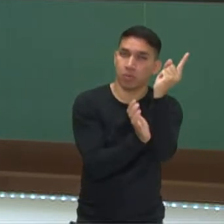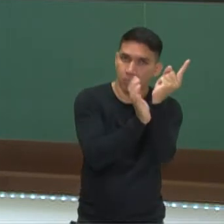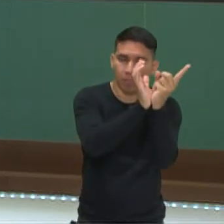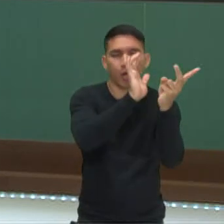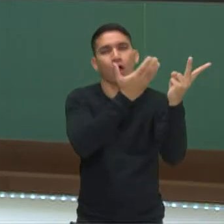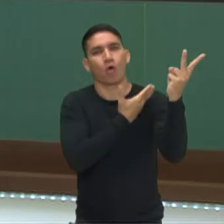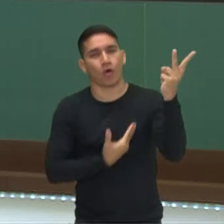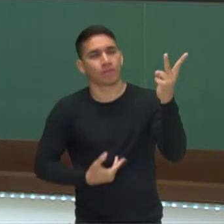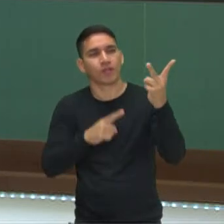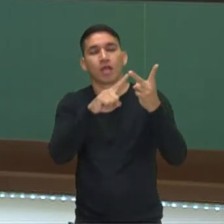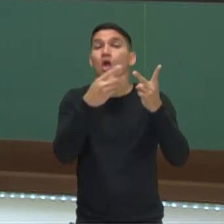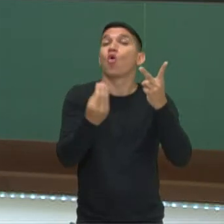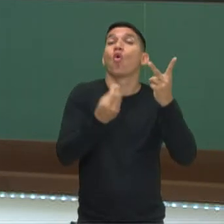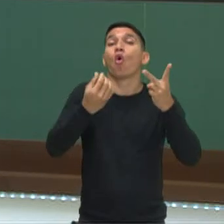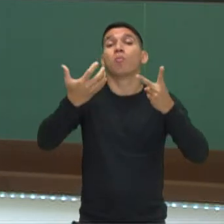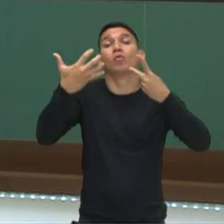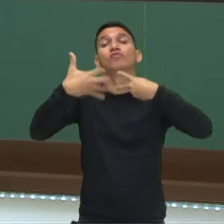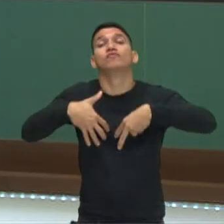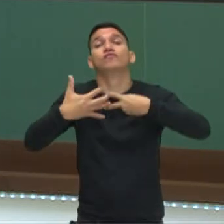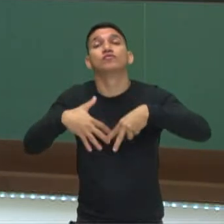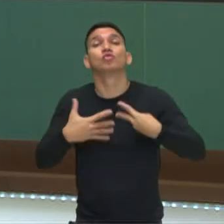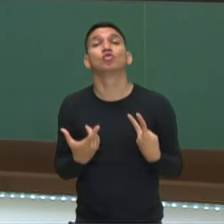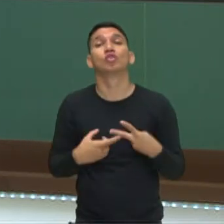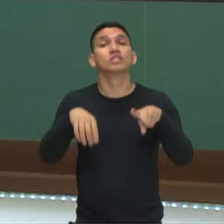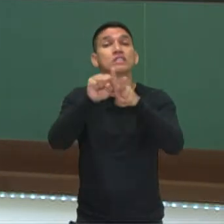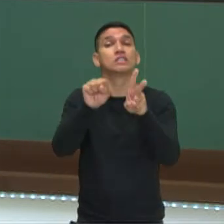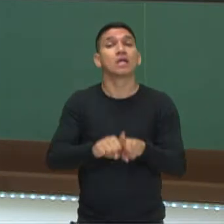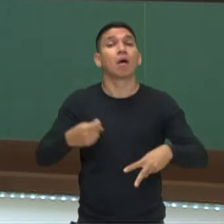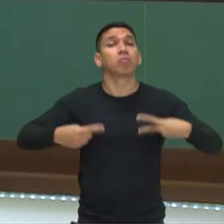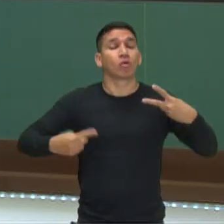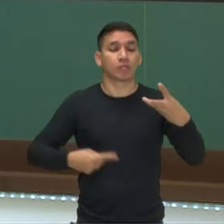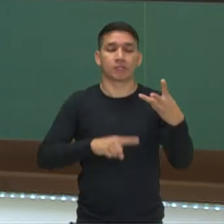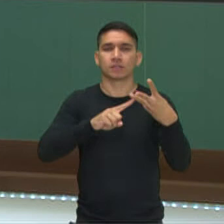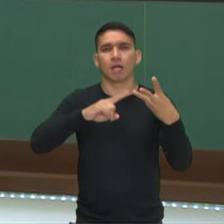como funciona o sistema político, familiaridade com